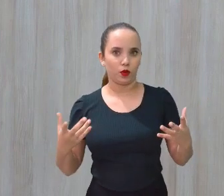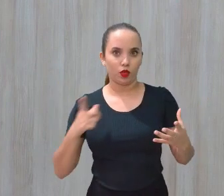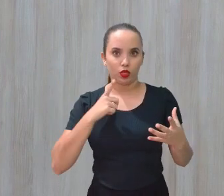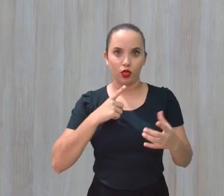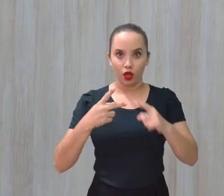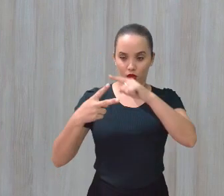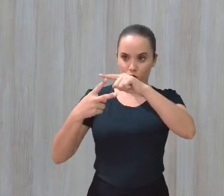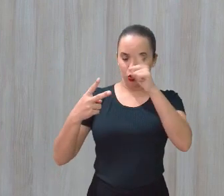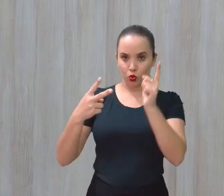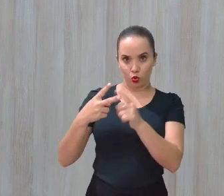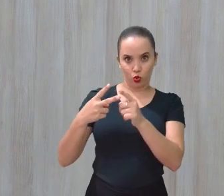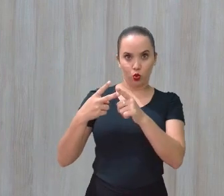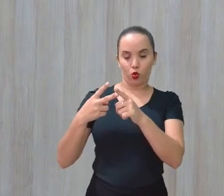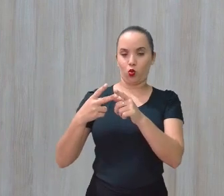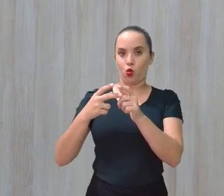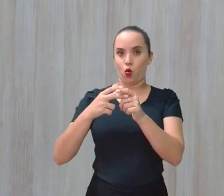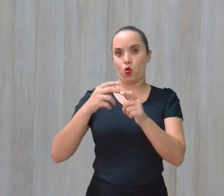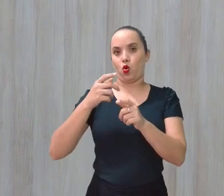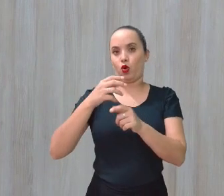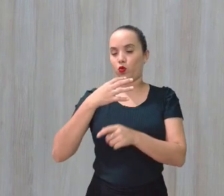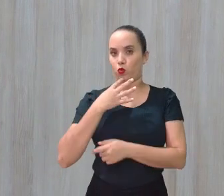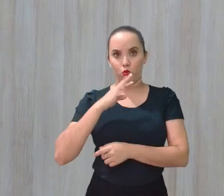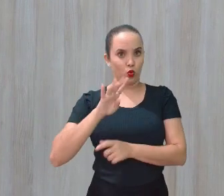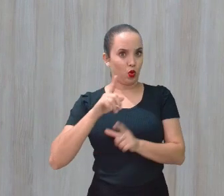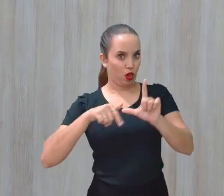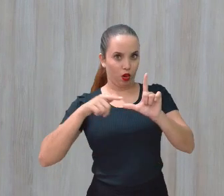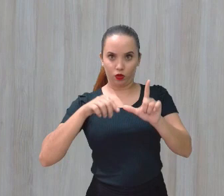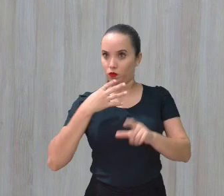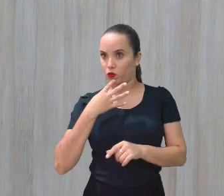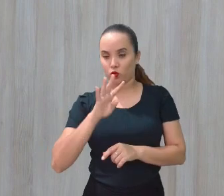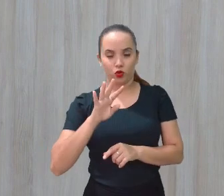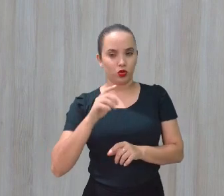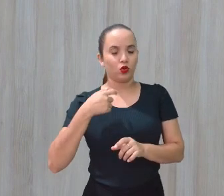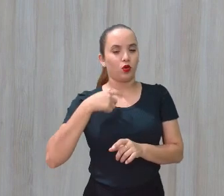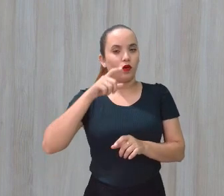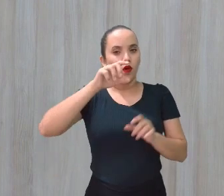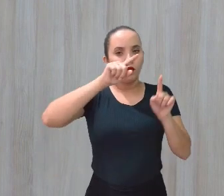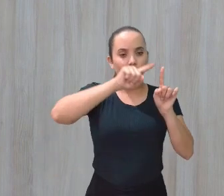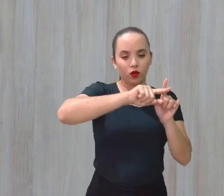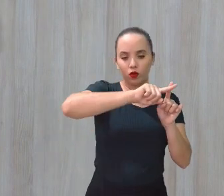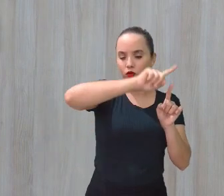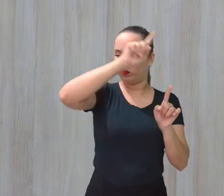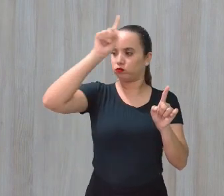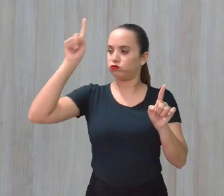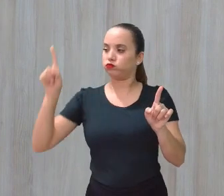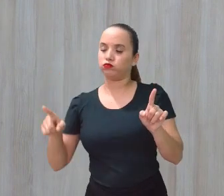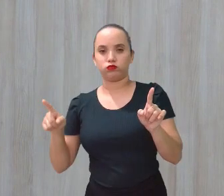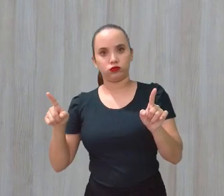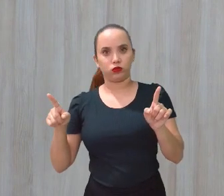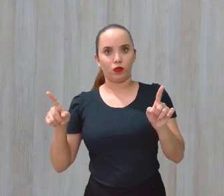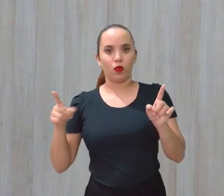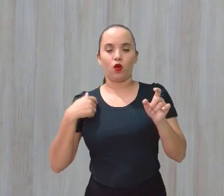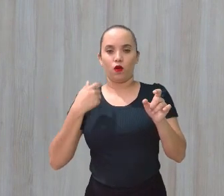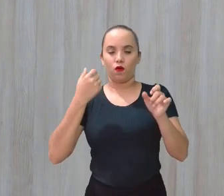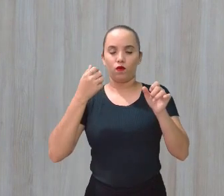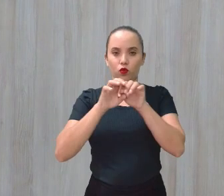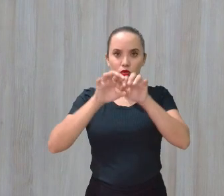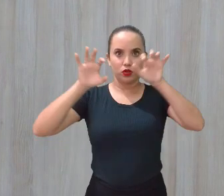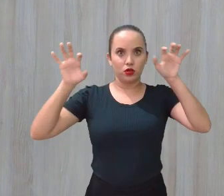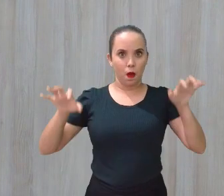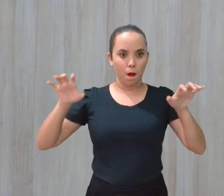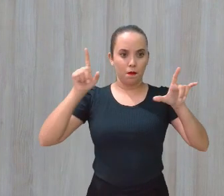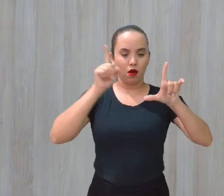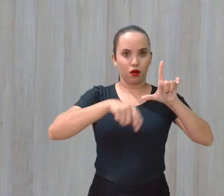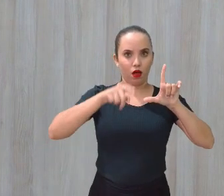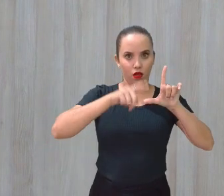incógnitas relacionadas aí, eu vou passar uma para o outro lado. Eu vou deixar uma das incógnitas sozinha em um dos lados